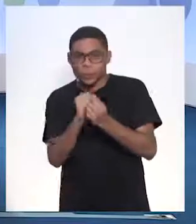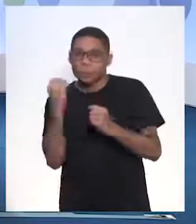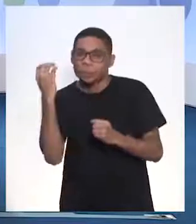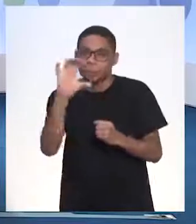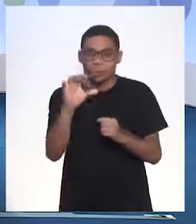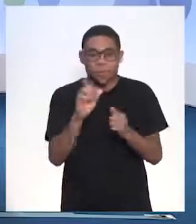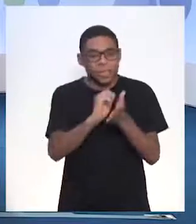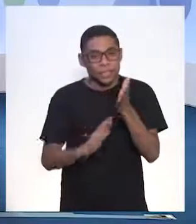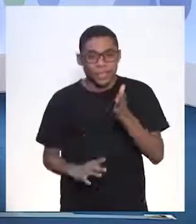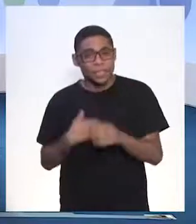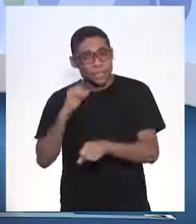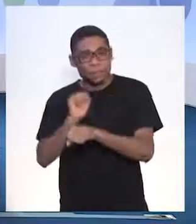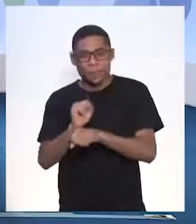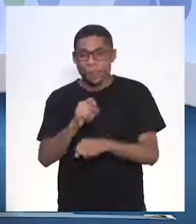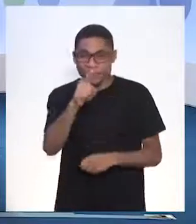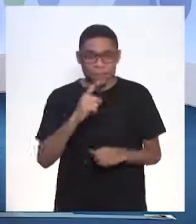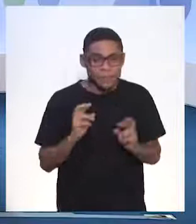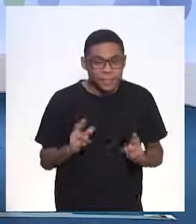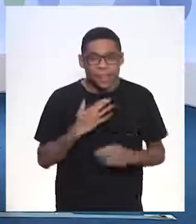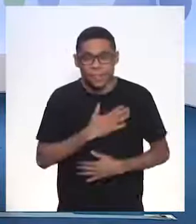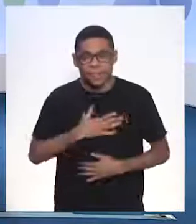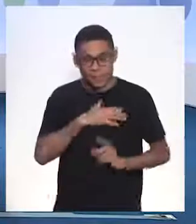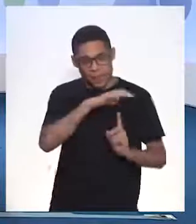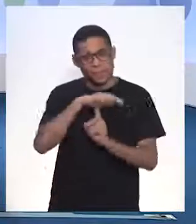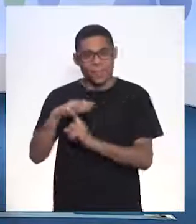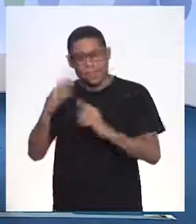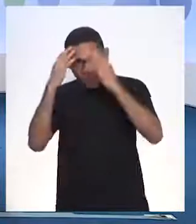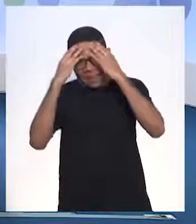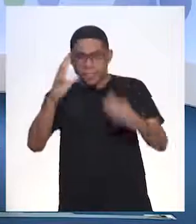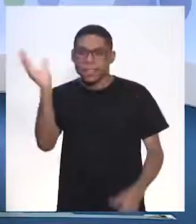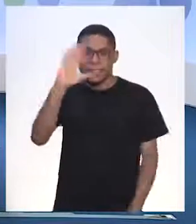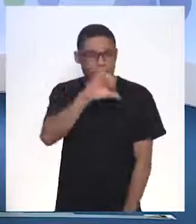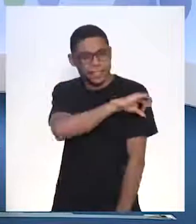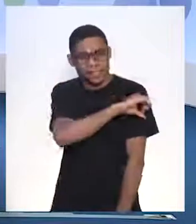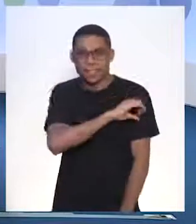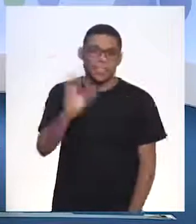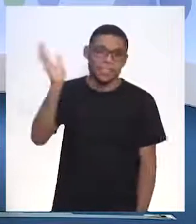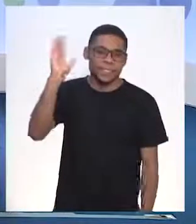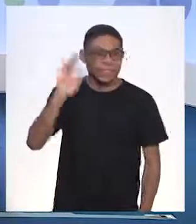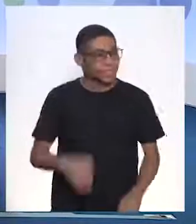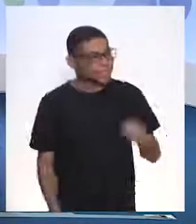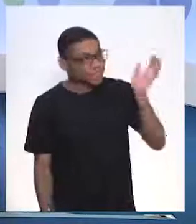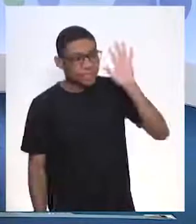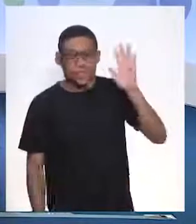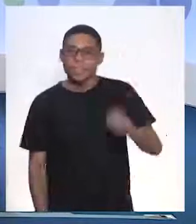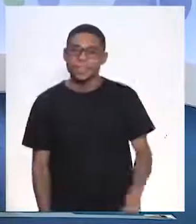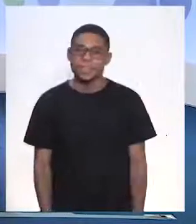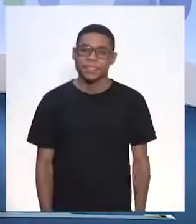aí. Beleza? Então, beleza. Espero que vocês tenham gostado aqui da feira. Obrigado, nono ano. Tchau, tchau. Tchau.